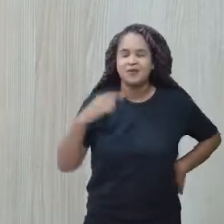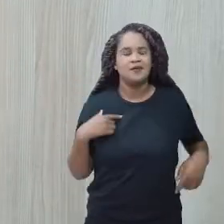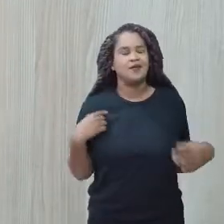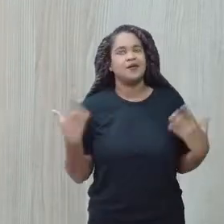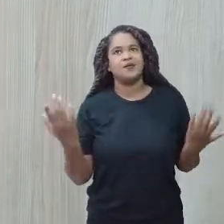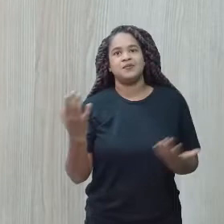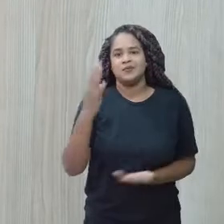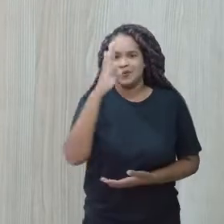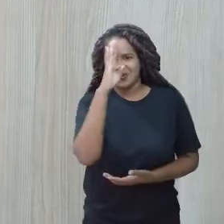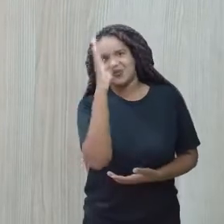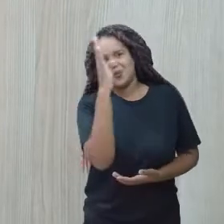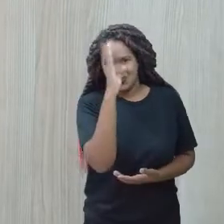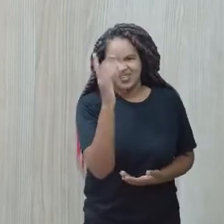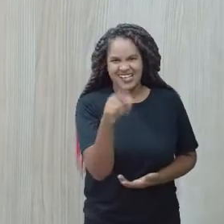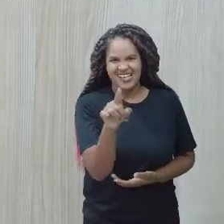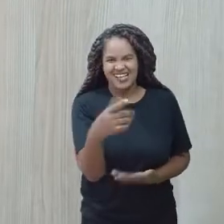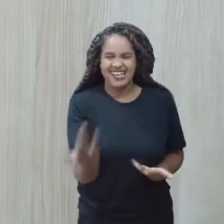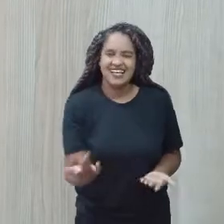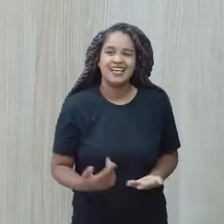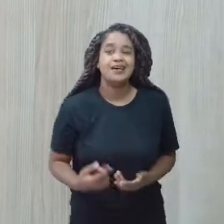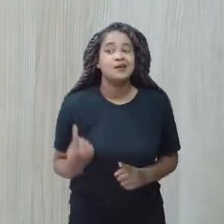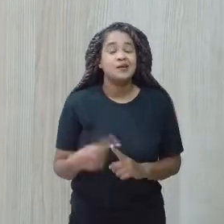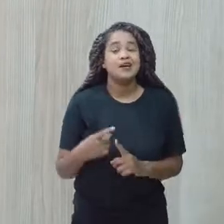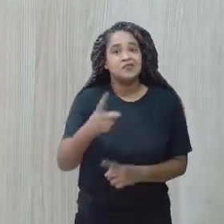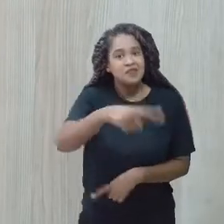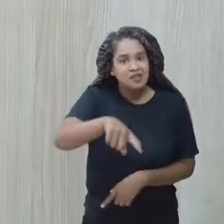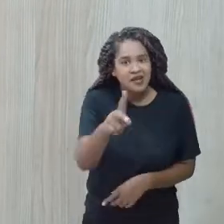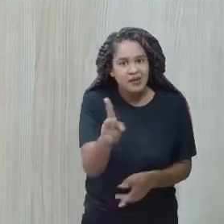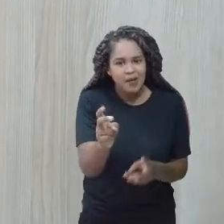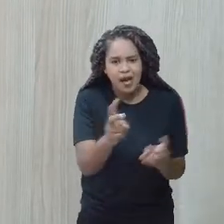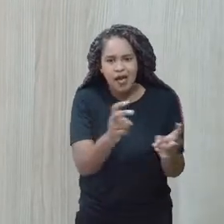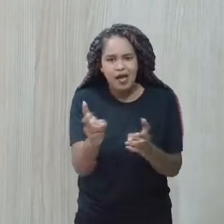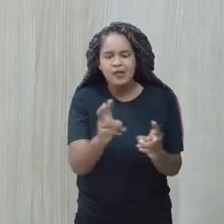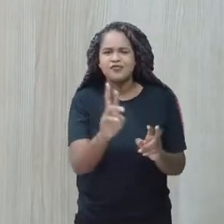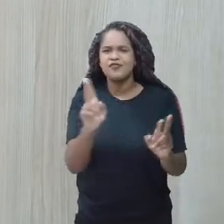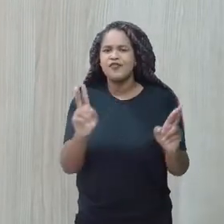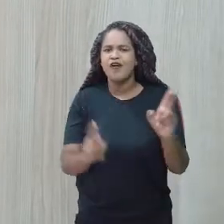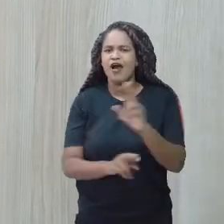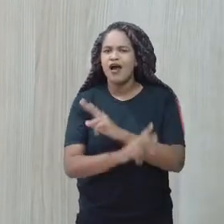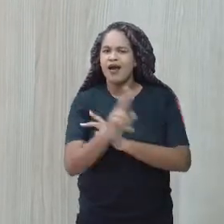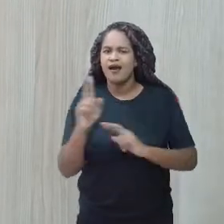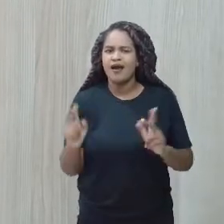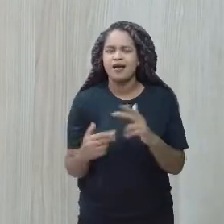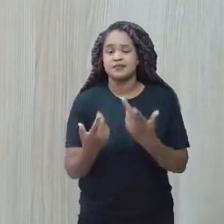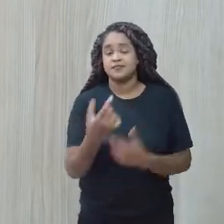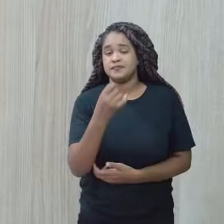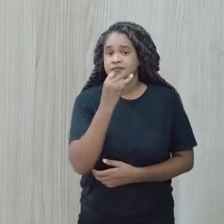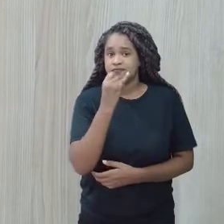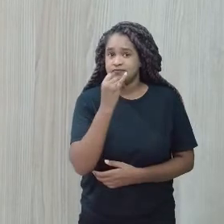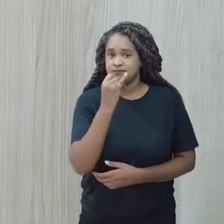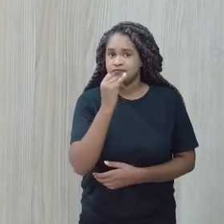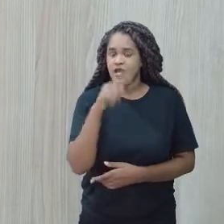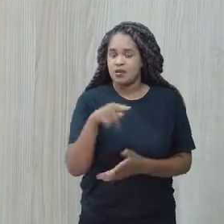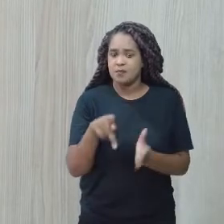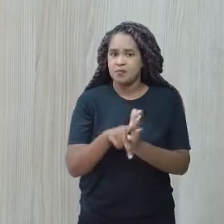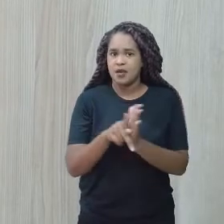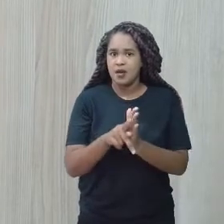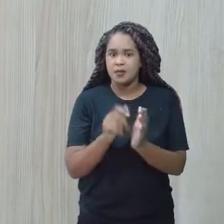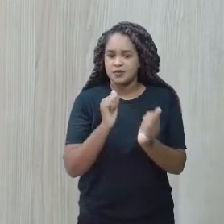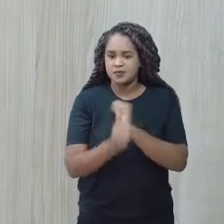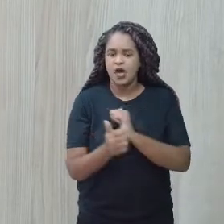tontura, né, Bença? E assim, você vê o quão diferencial tem isso, né? Tipo, por exemplo, é uma prática que começou